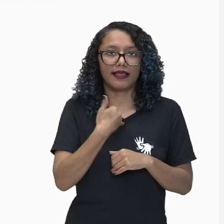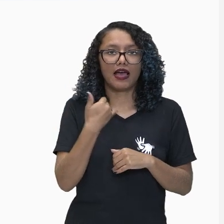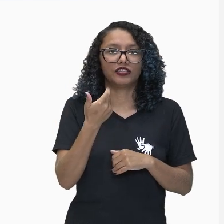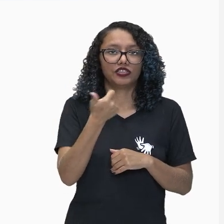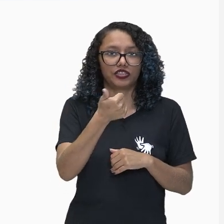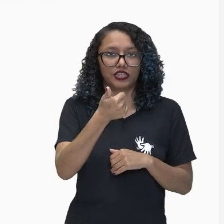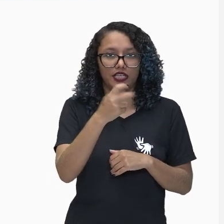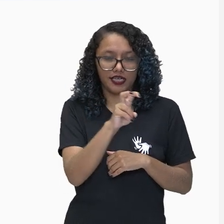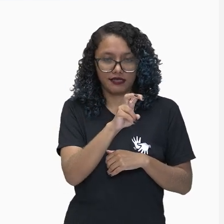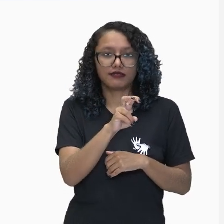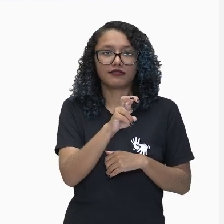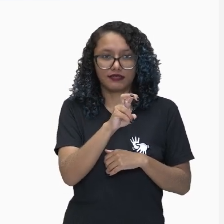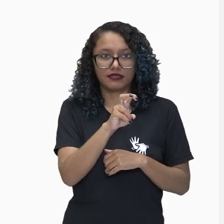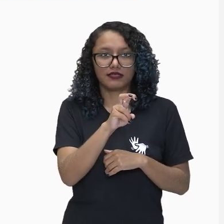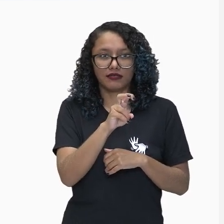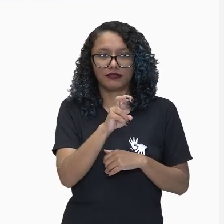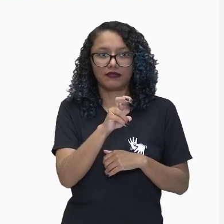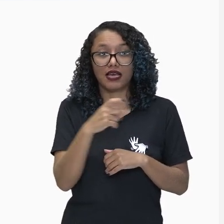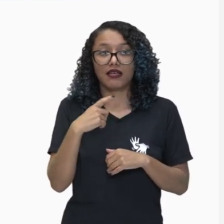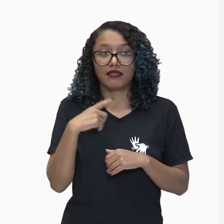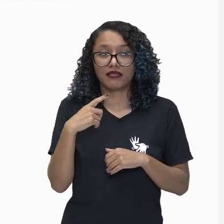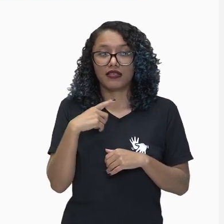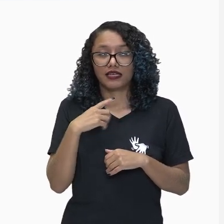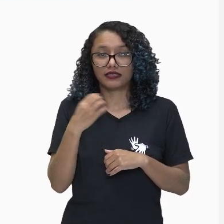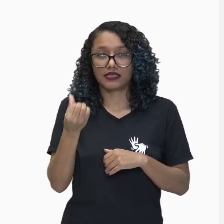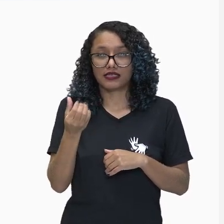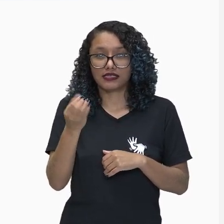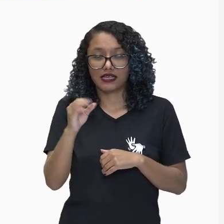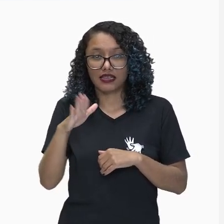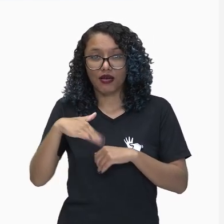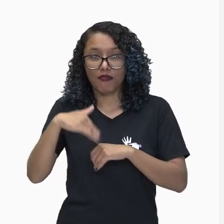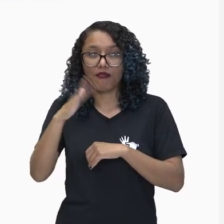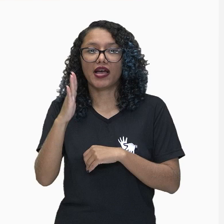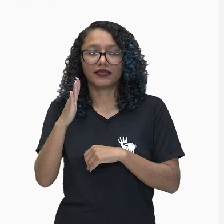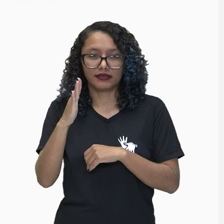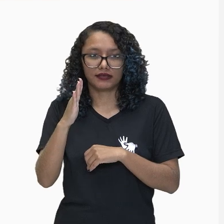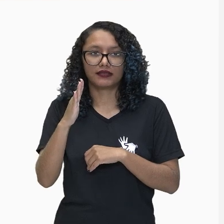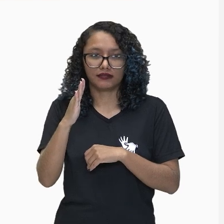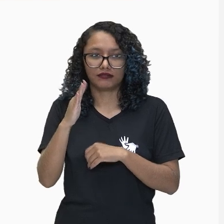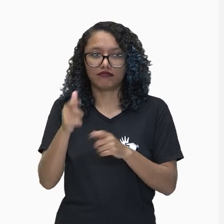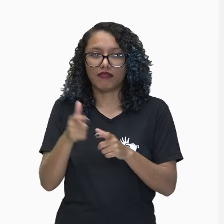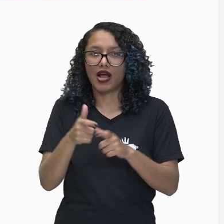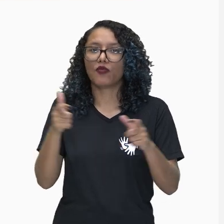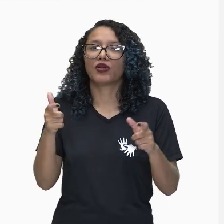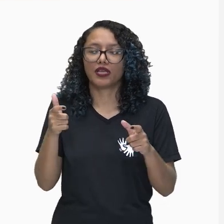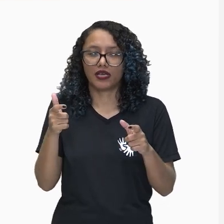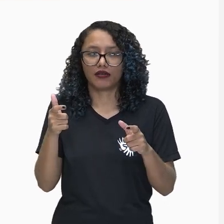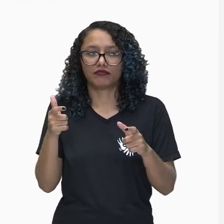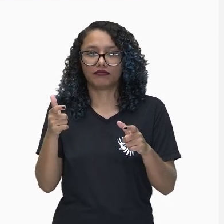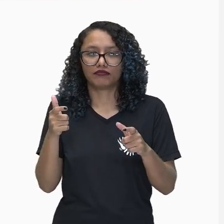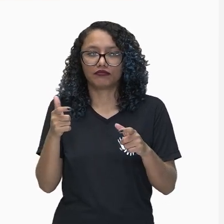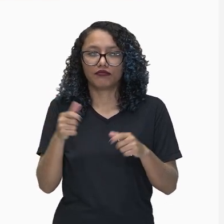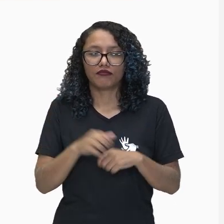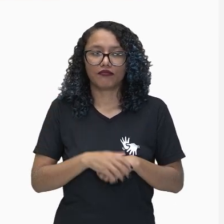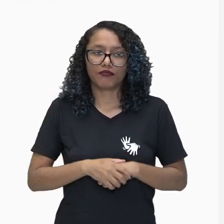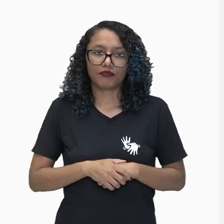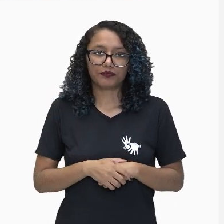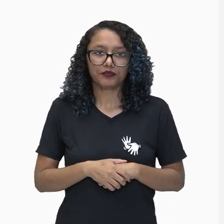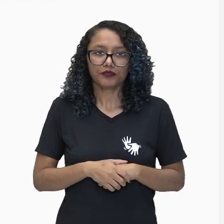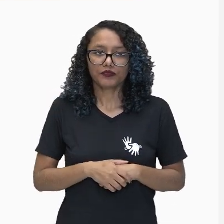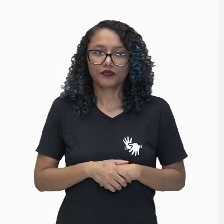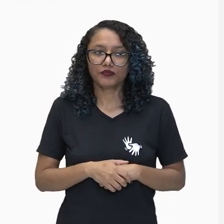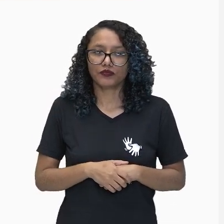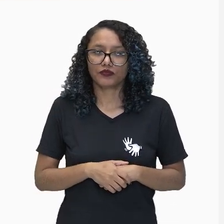olha só, né? Vamos pegar esse exemplo, né, da França, da Itália e da Alemanha, né? As pessoas,